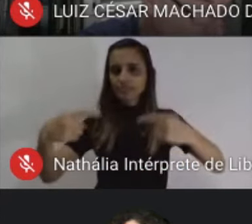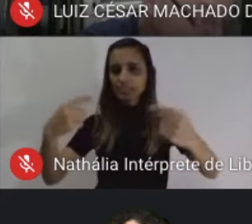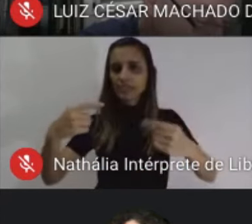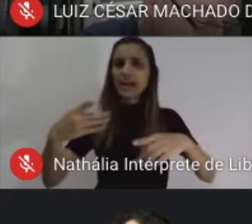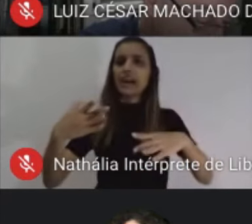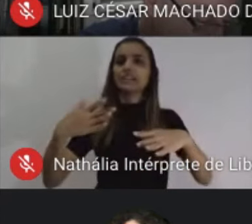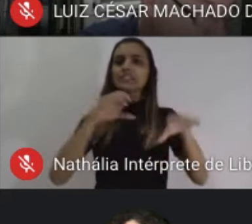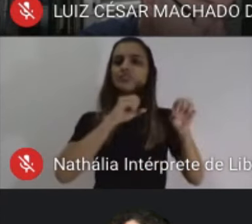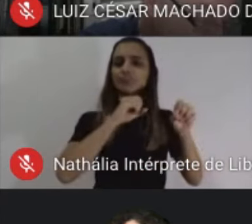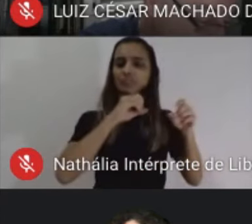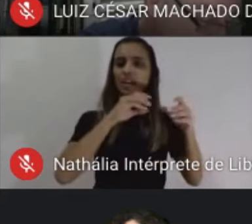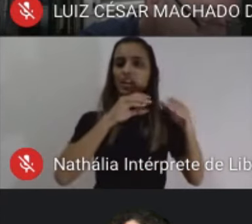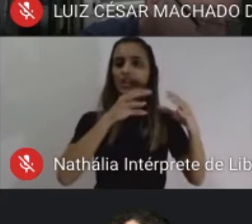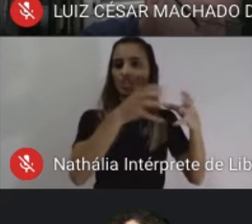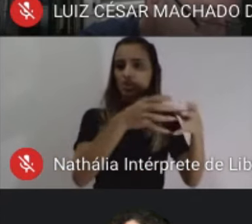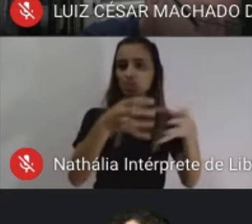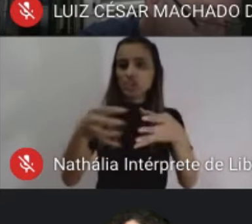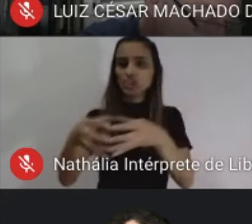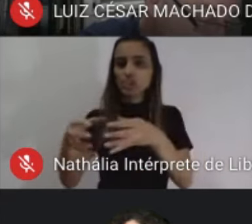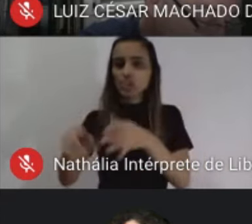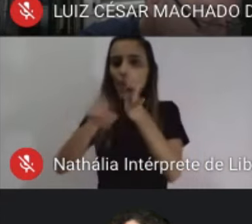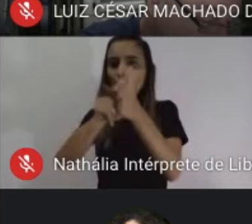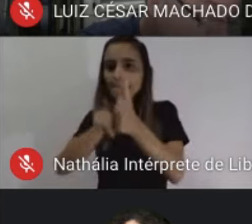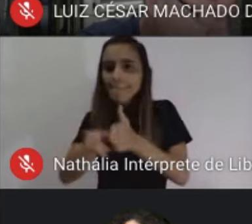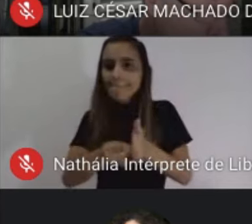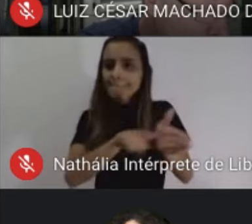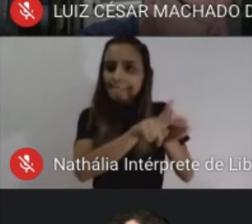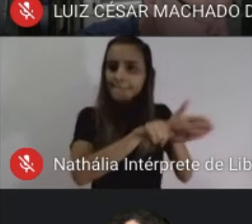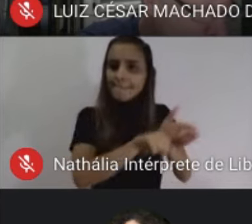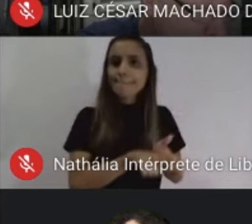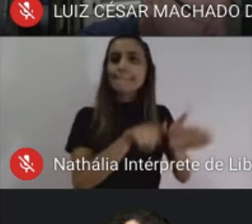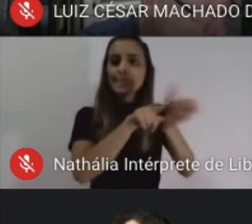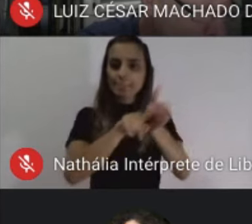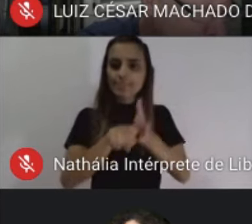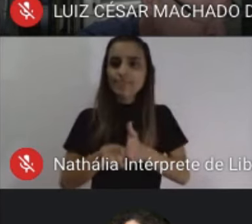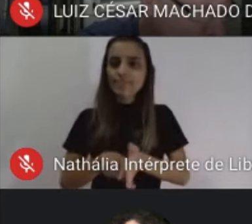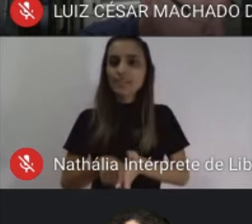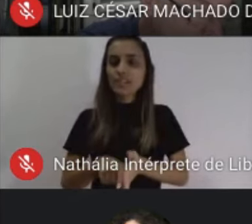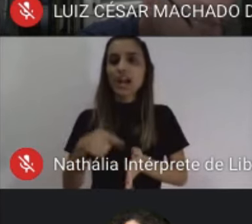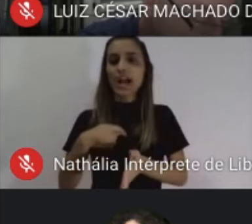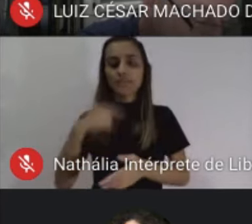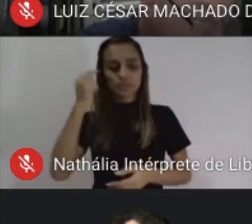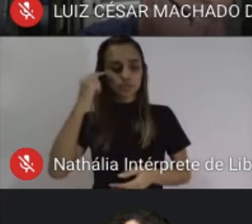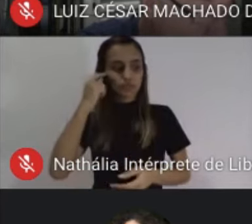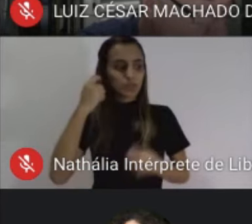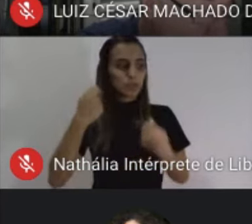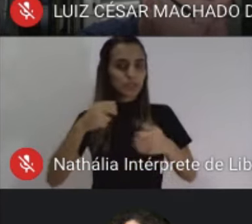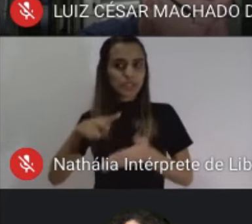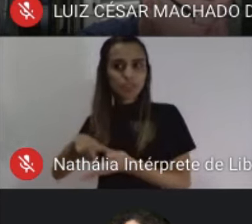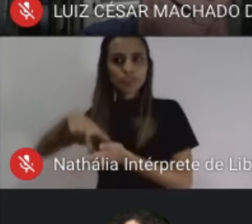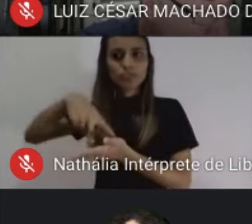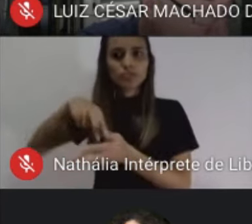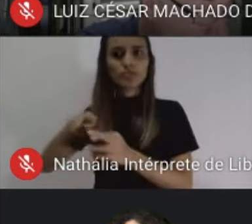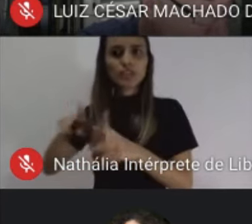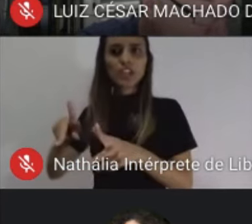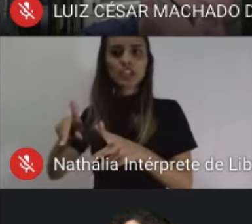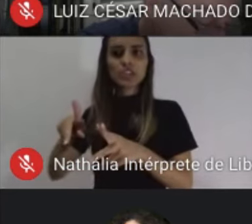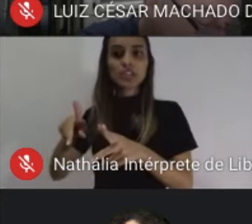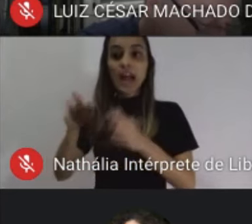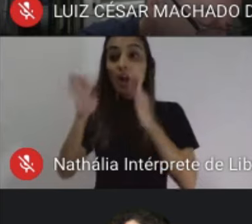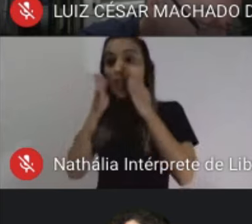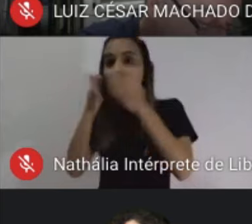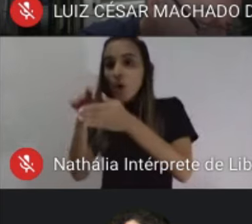depois com a Lei de Segurança Nacional de 53, que assume uma nova postura, a gente passa a olhar os Estados Unidos, que tem lá